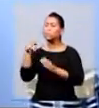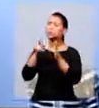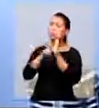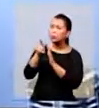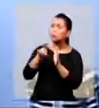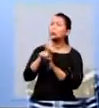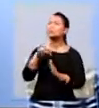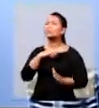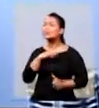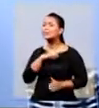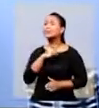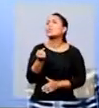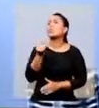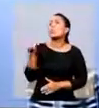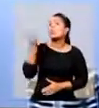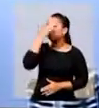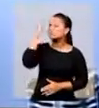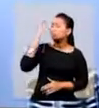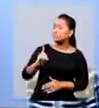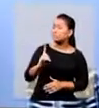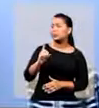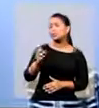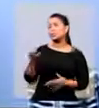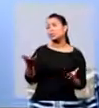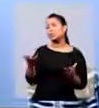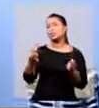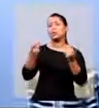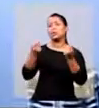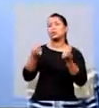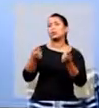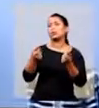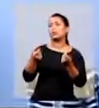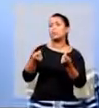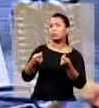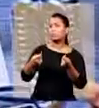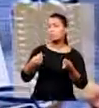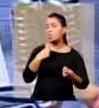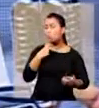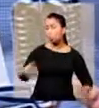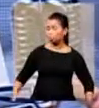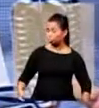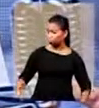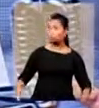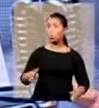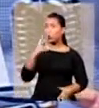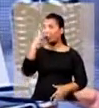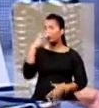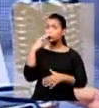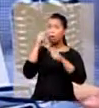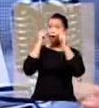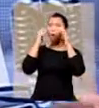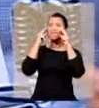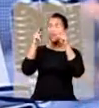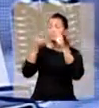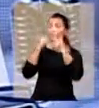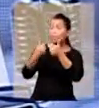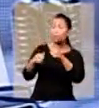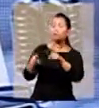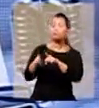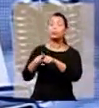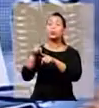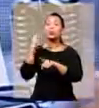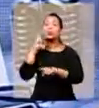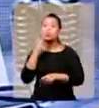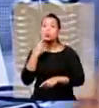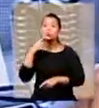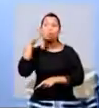não tem que ser cadeirante, ou um visual que enxergue bem, um auditivo ou um surdo que ouça bem, né? E um auditivo que de